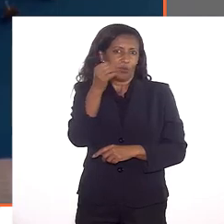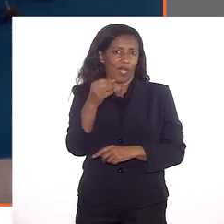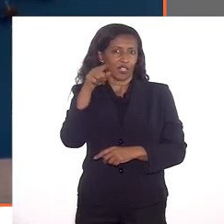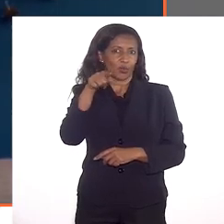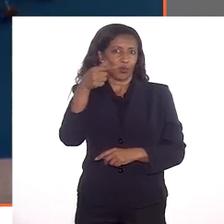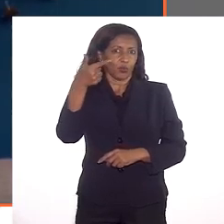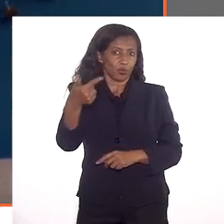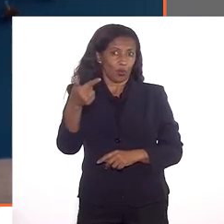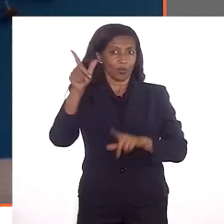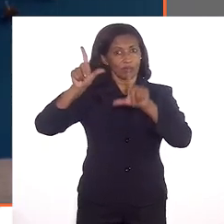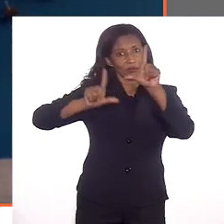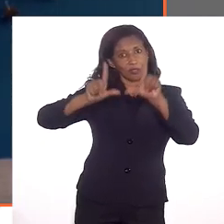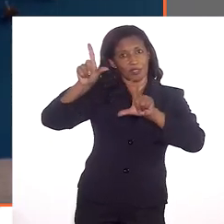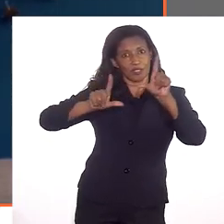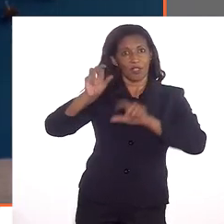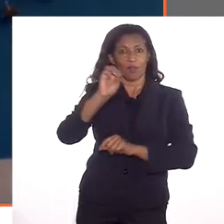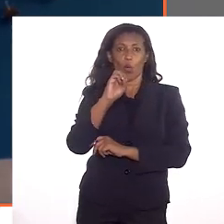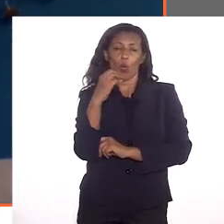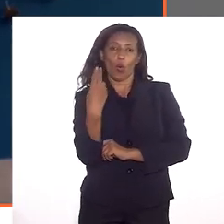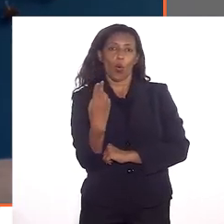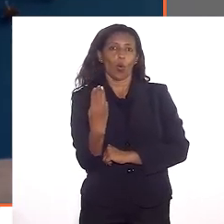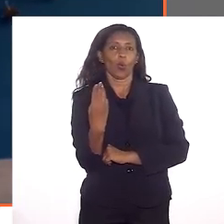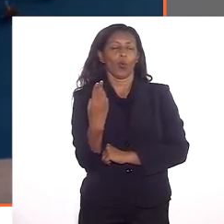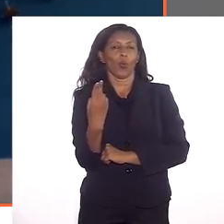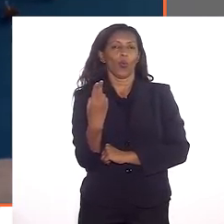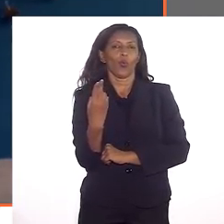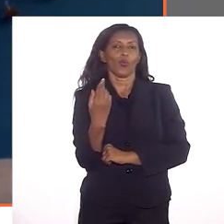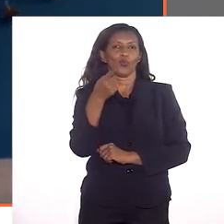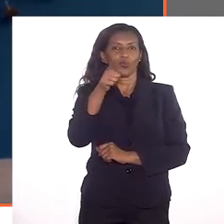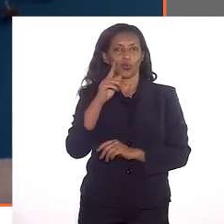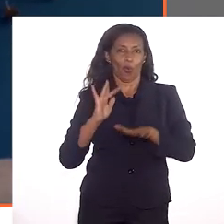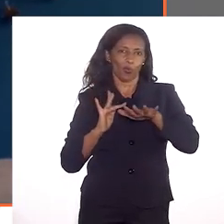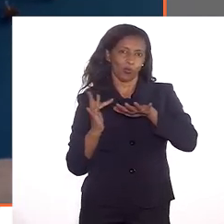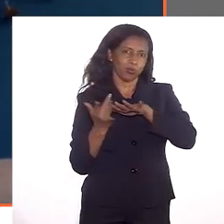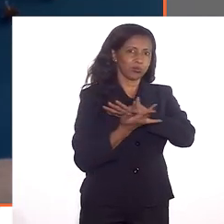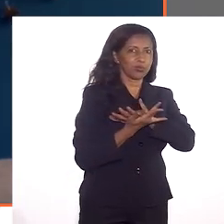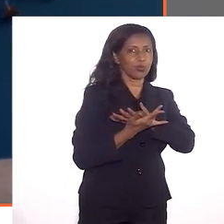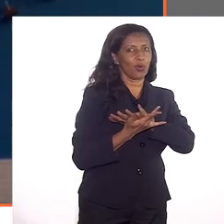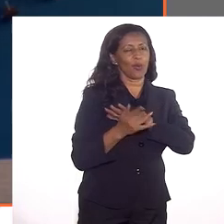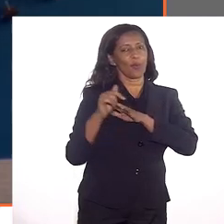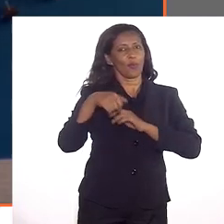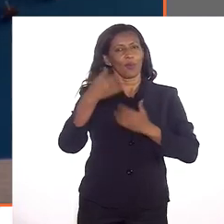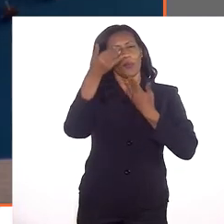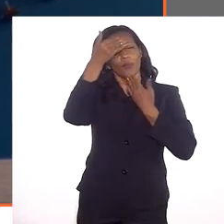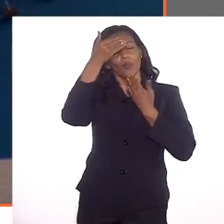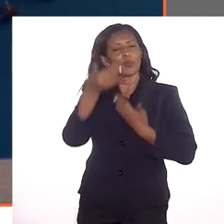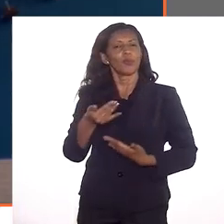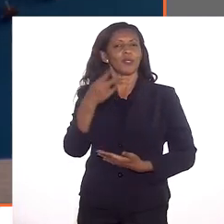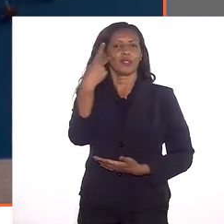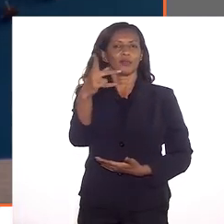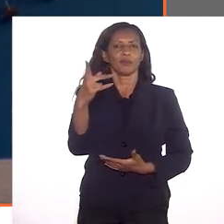sintonizar o canal 10.2 da sua TV digital ou nos acompanhar através das redes sociais. Eu